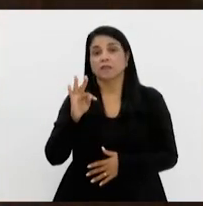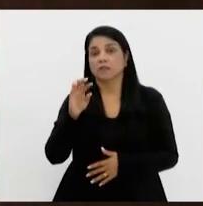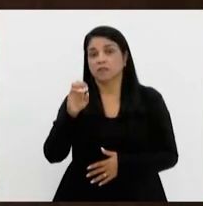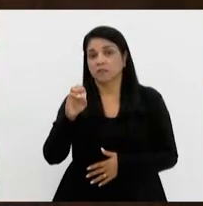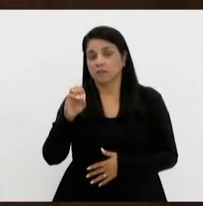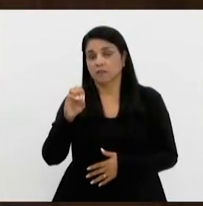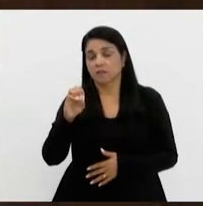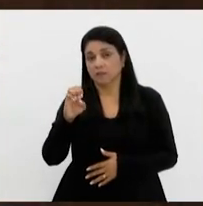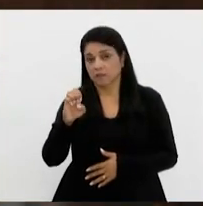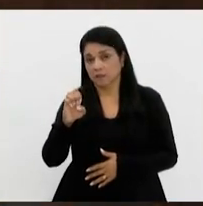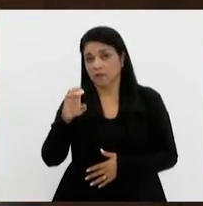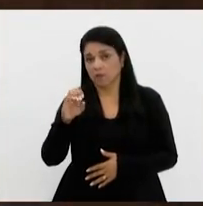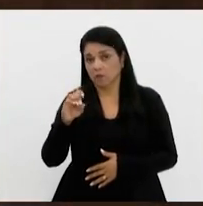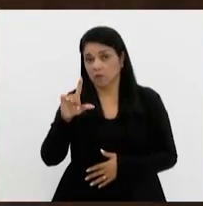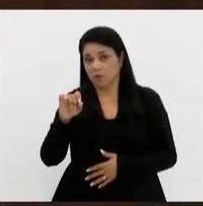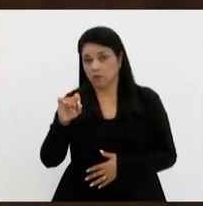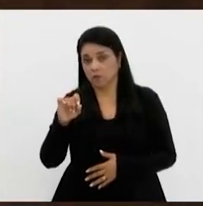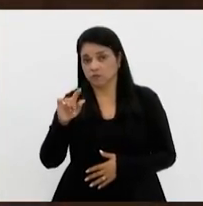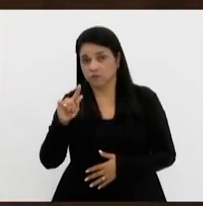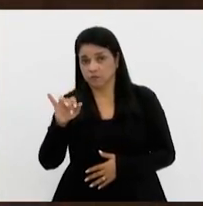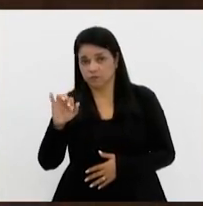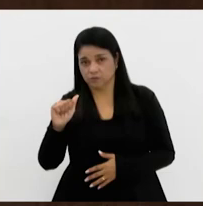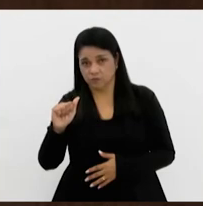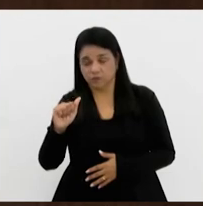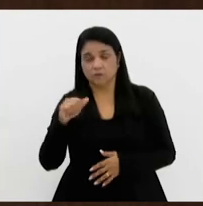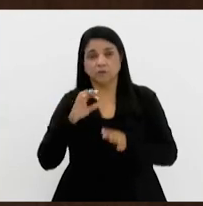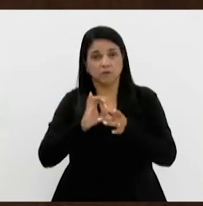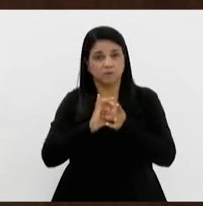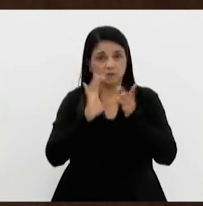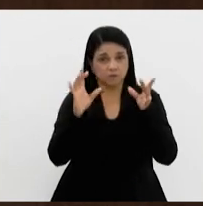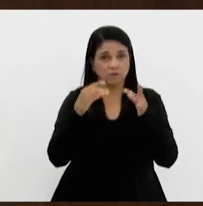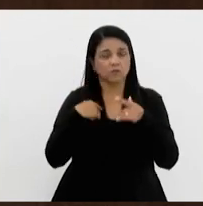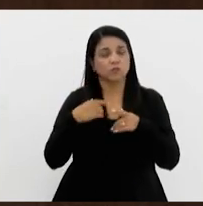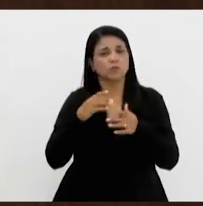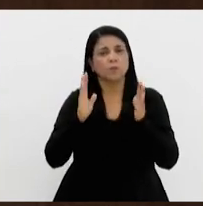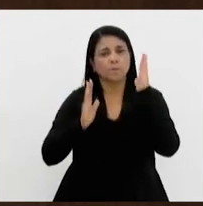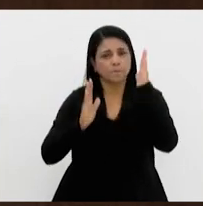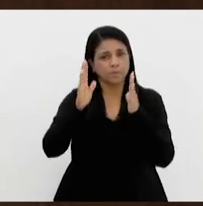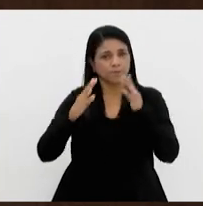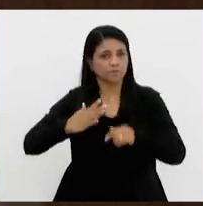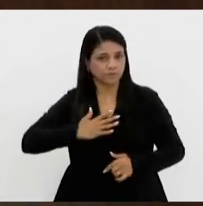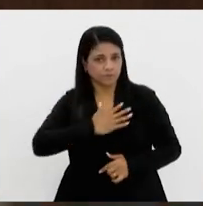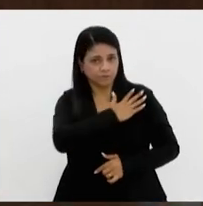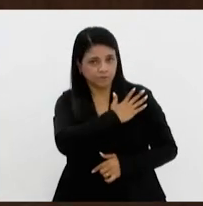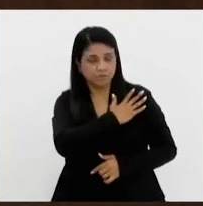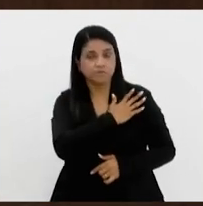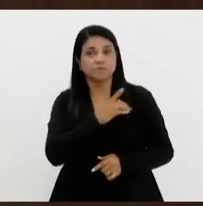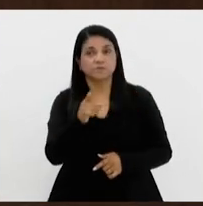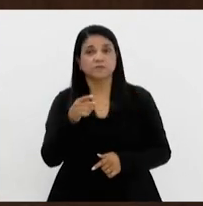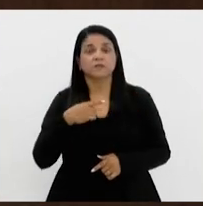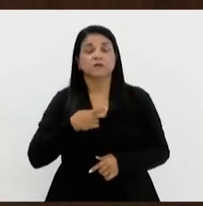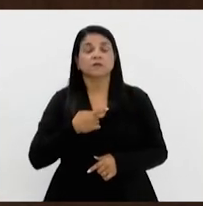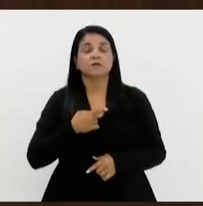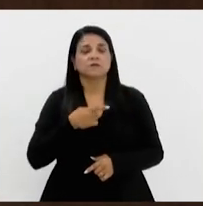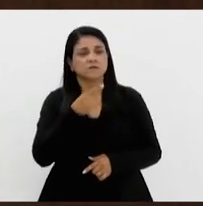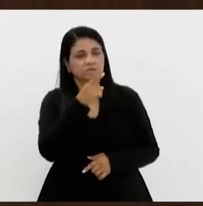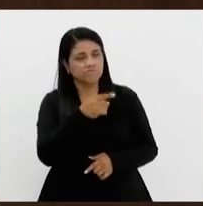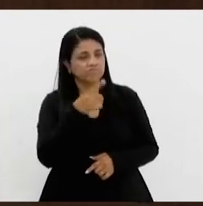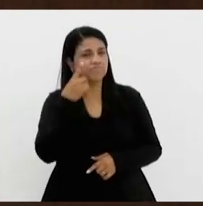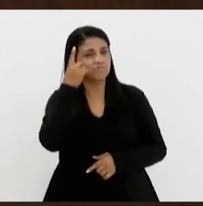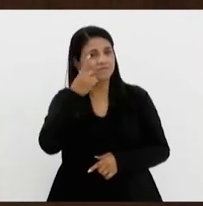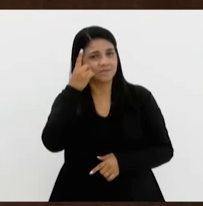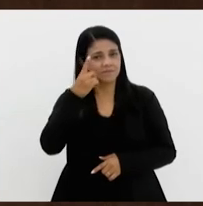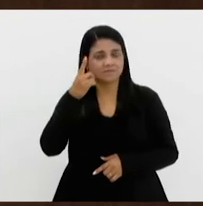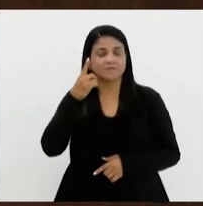muito importante, inclusive, no tempo da ditadura militar, deputada Dani Monteiro. Vossa Excelência talvez ainda não